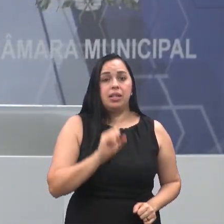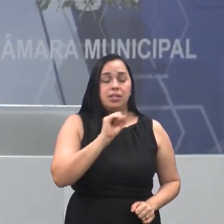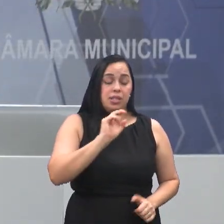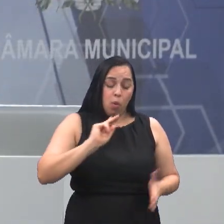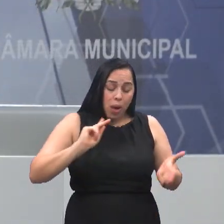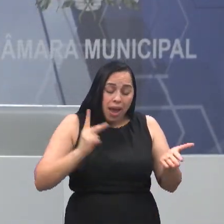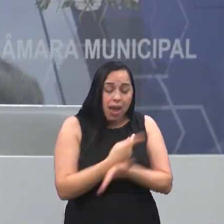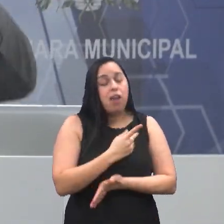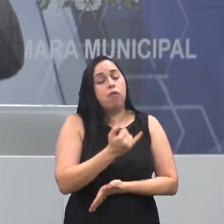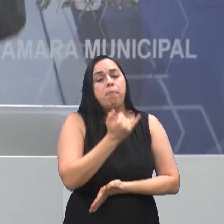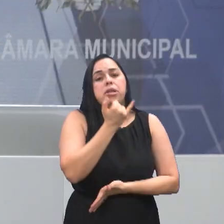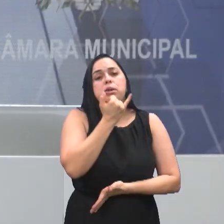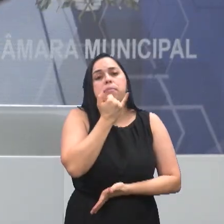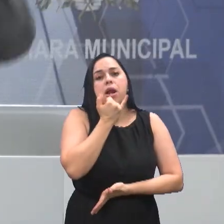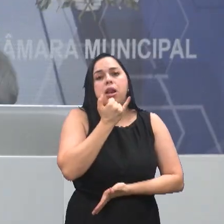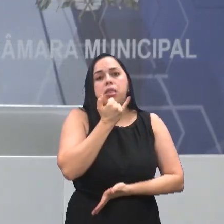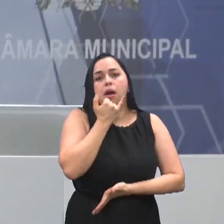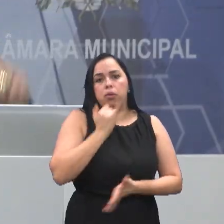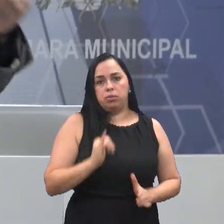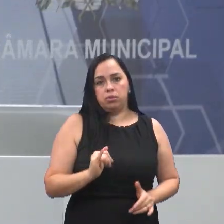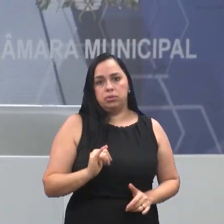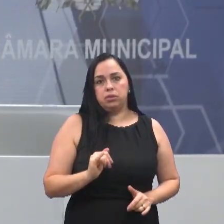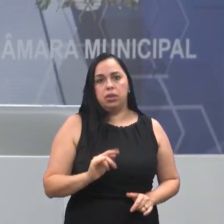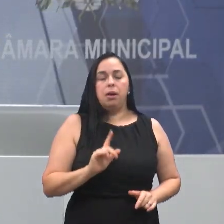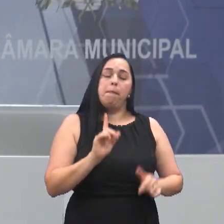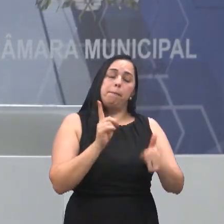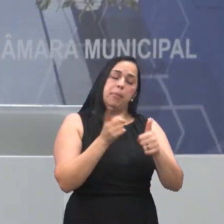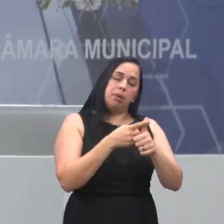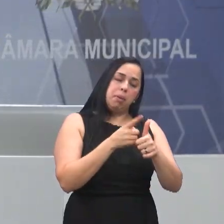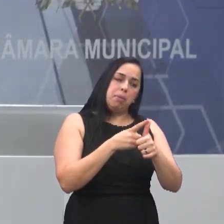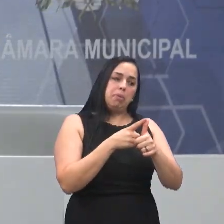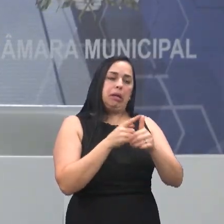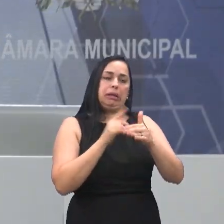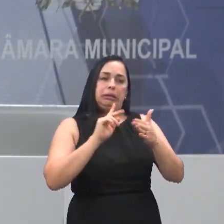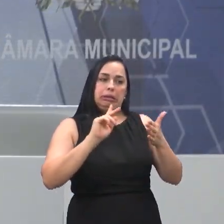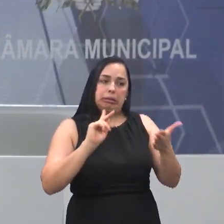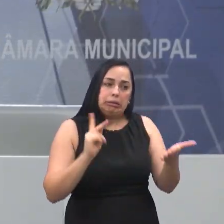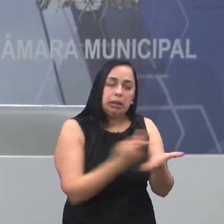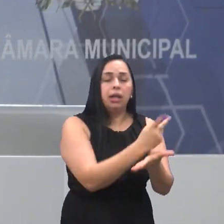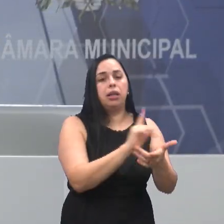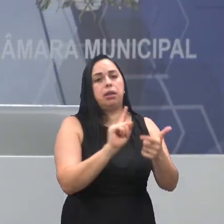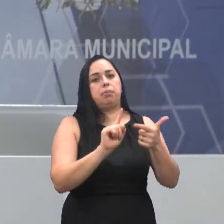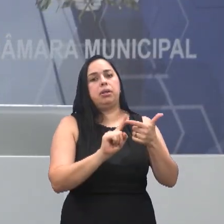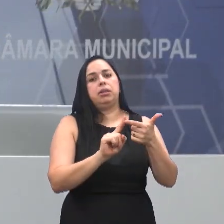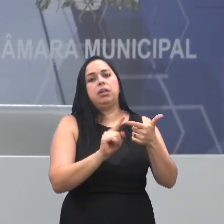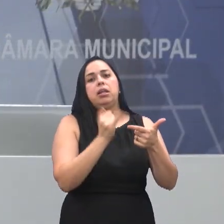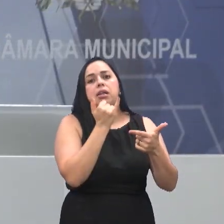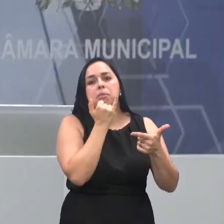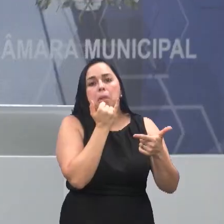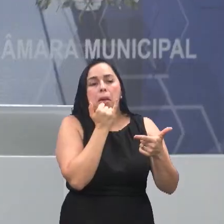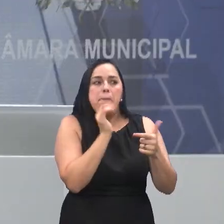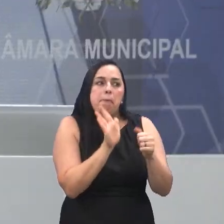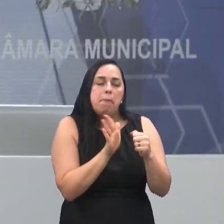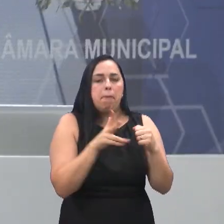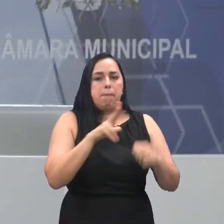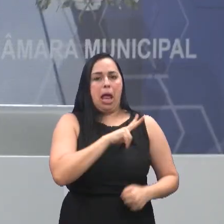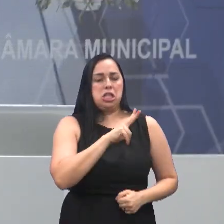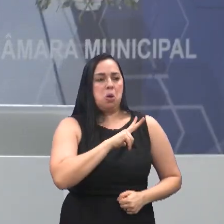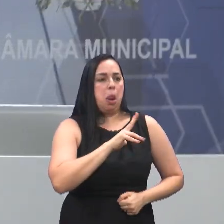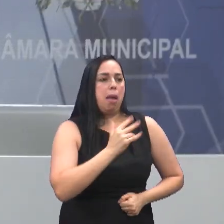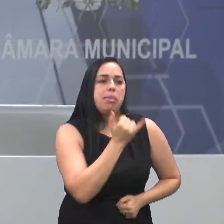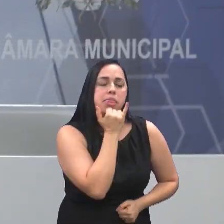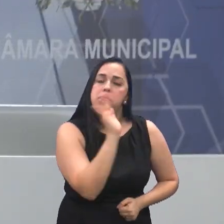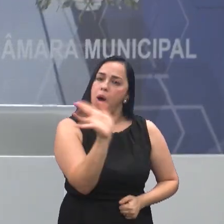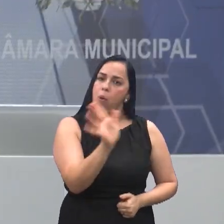publicamente. Não dá para bater publicamente e depois querer pedir perdão, me perdoa. Não, bateu publicamente, peça perdão